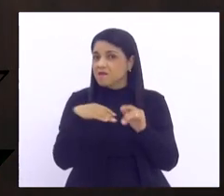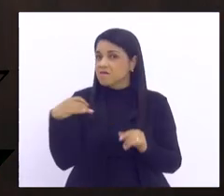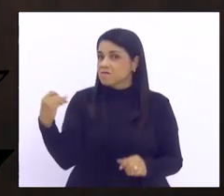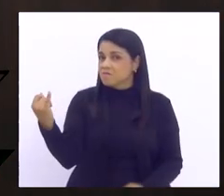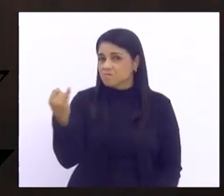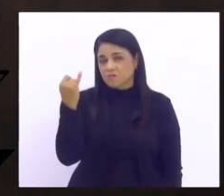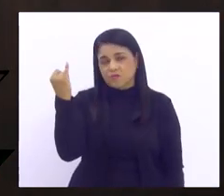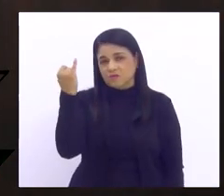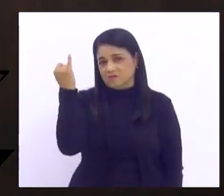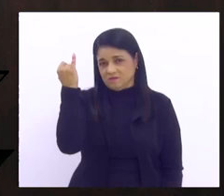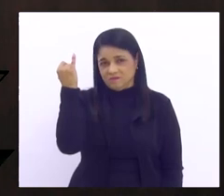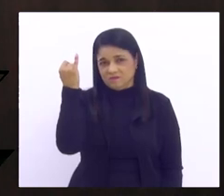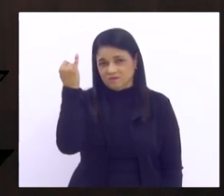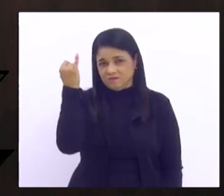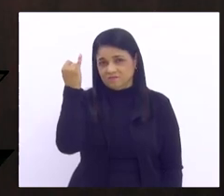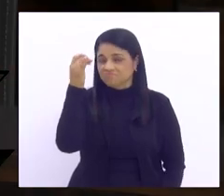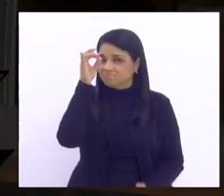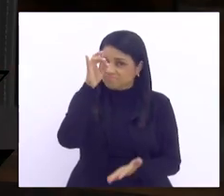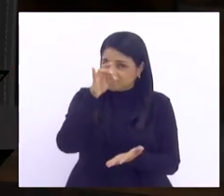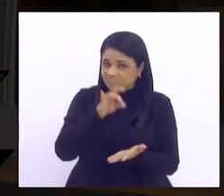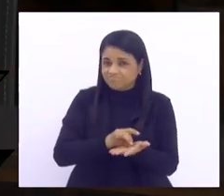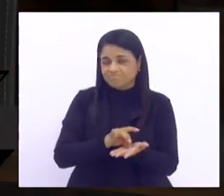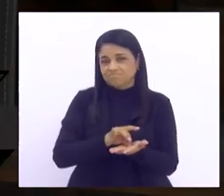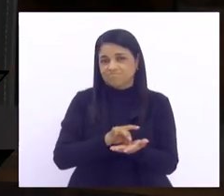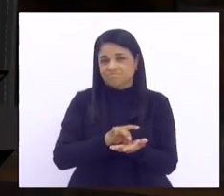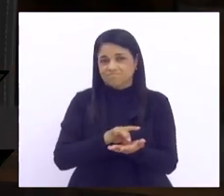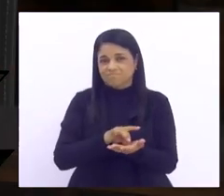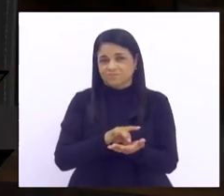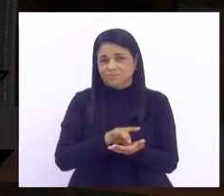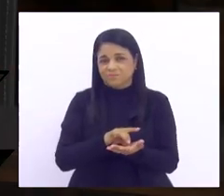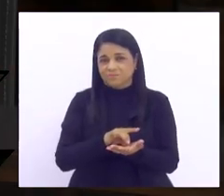importantes, verdadeiros,